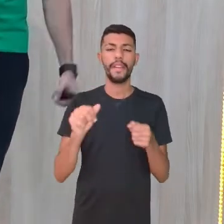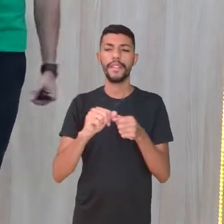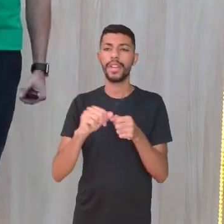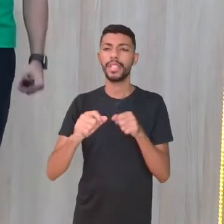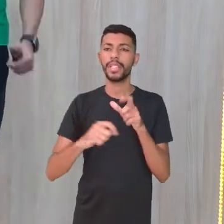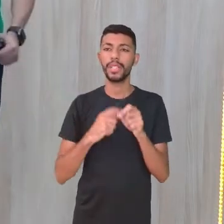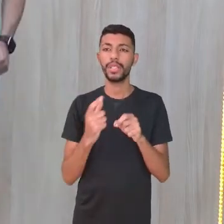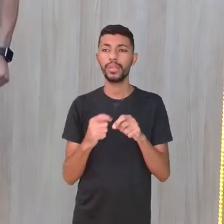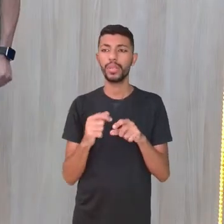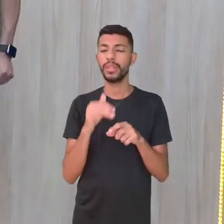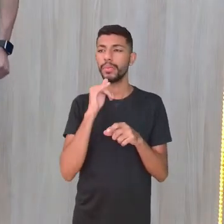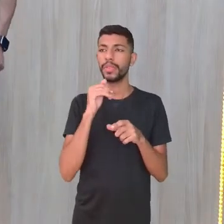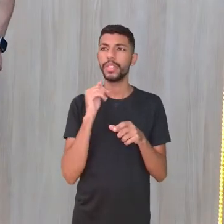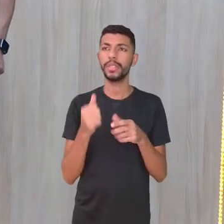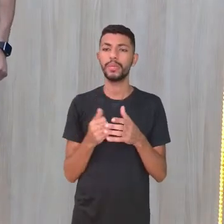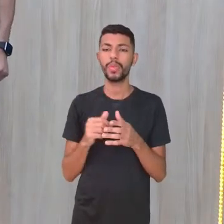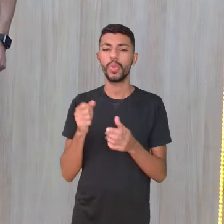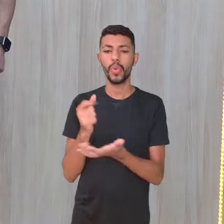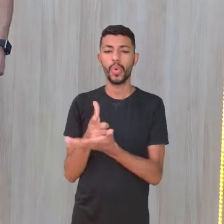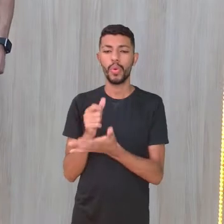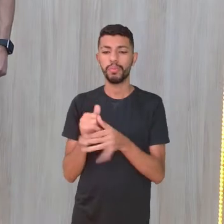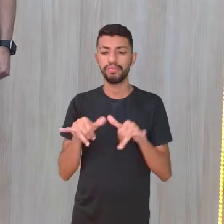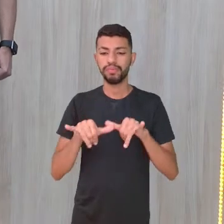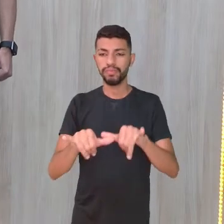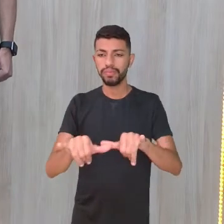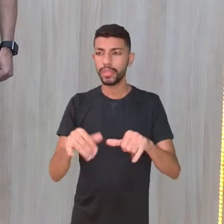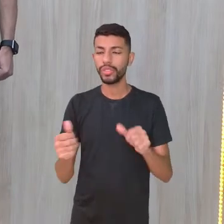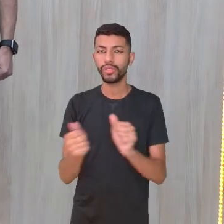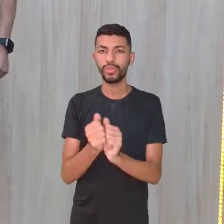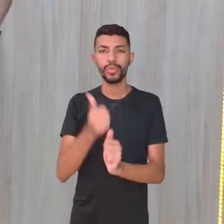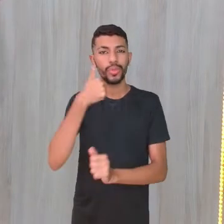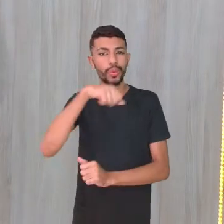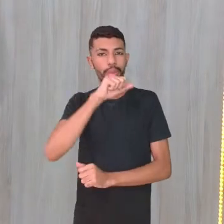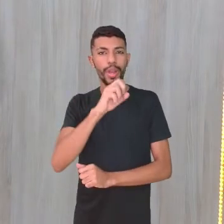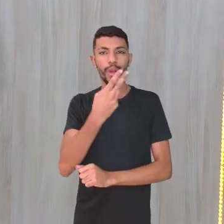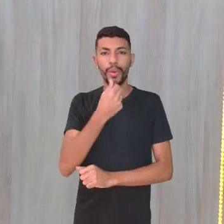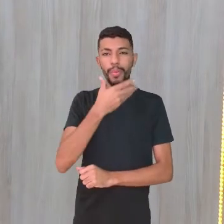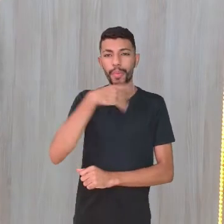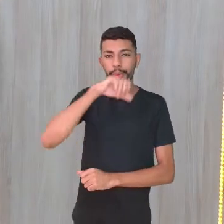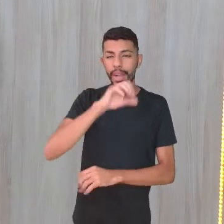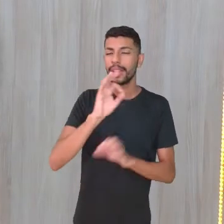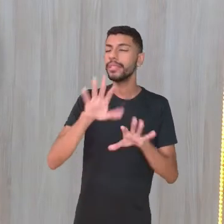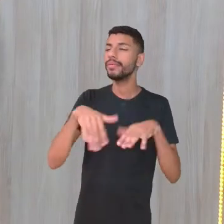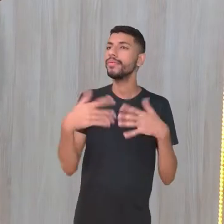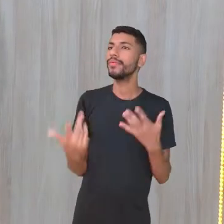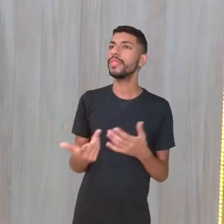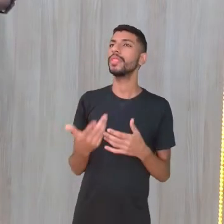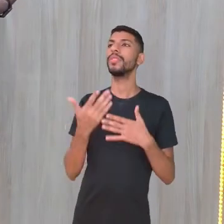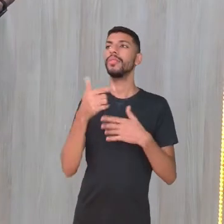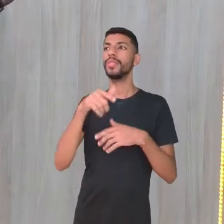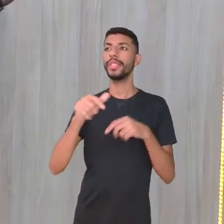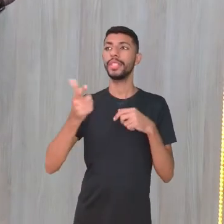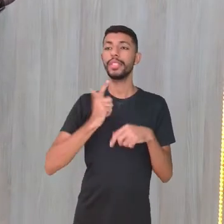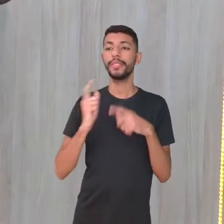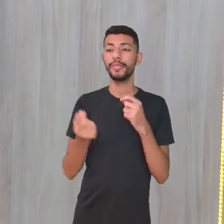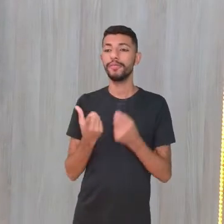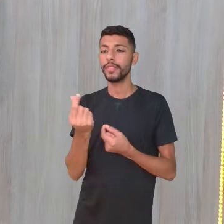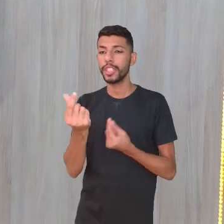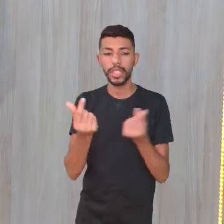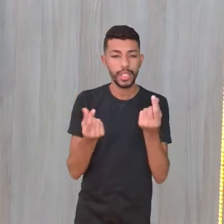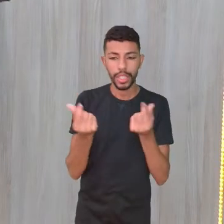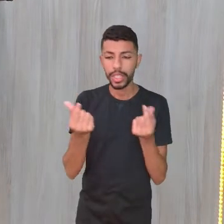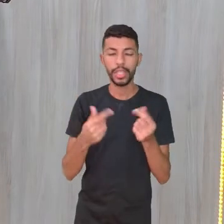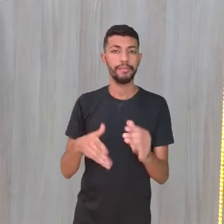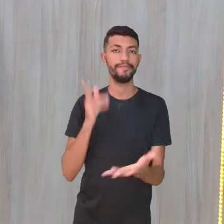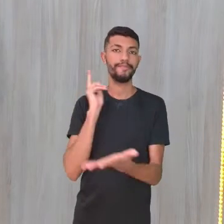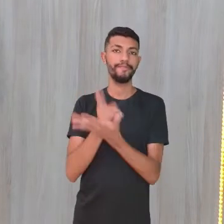lado, né, da sua mãe ou do seu pai, certo? Você está lidando com o dinheiro ali a todo momento. Então,